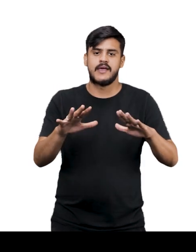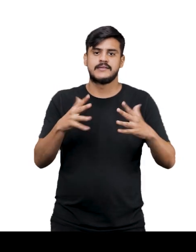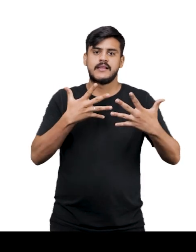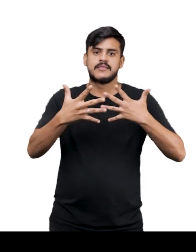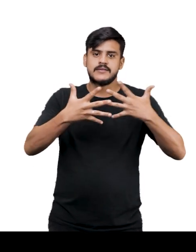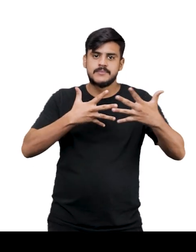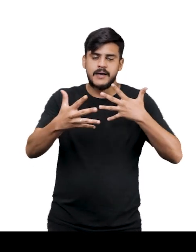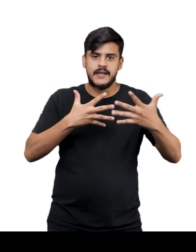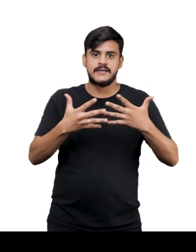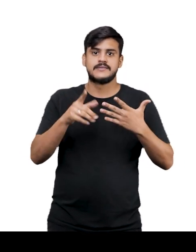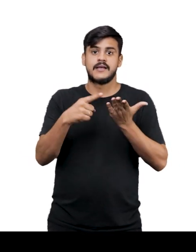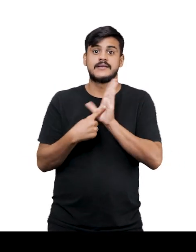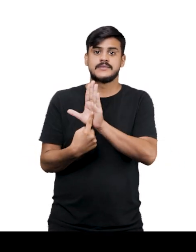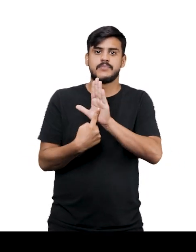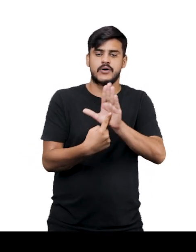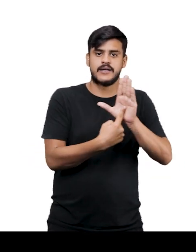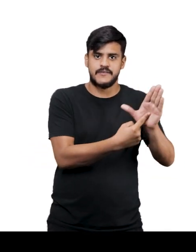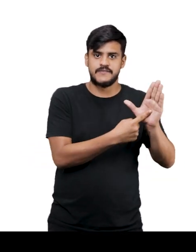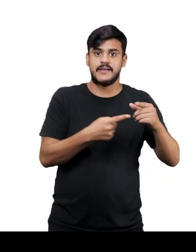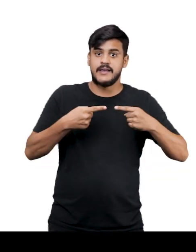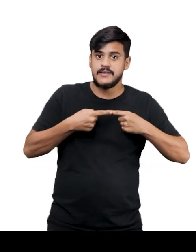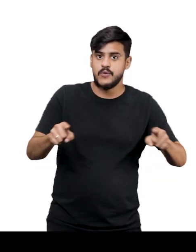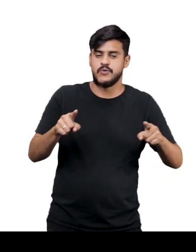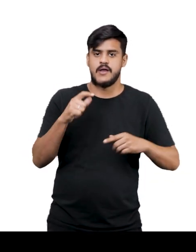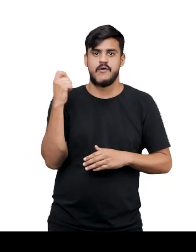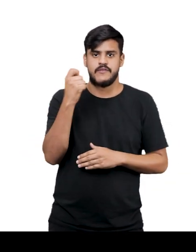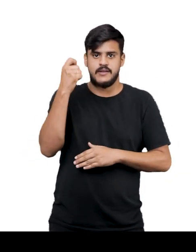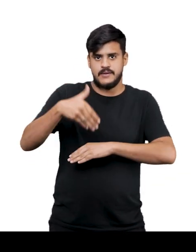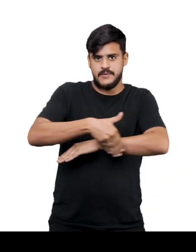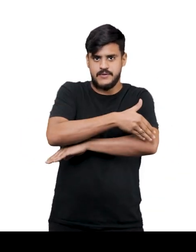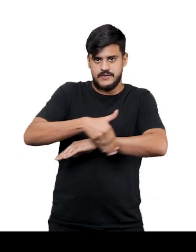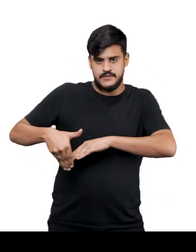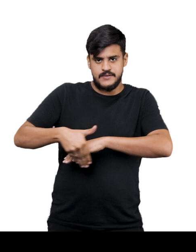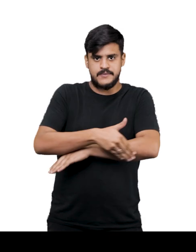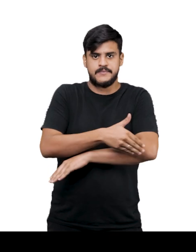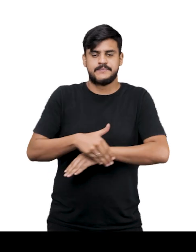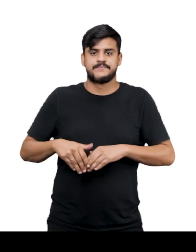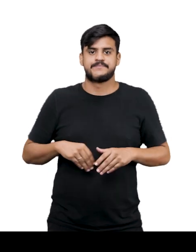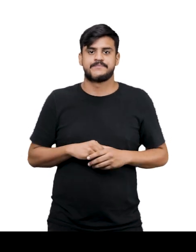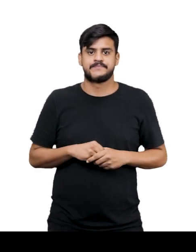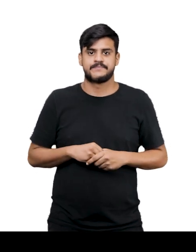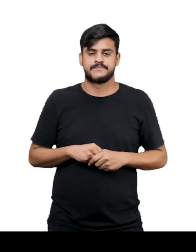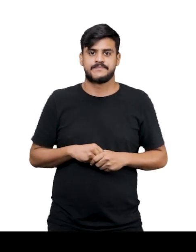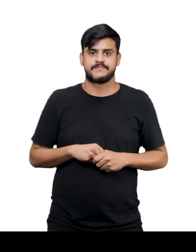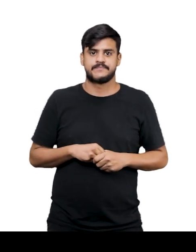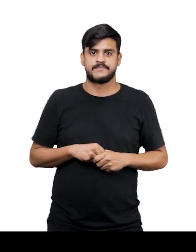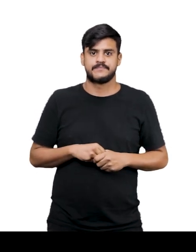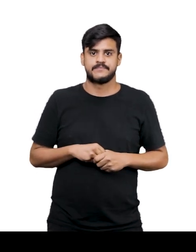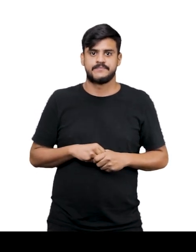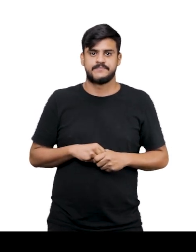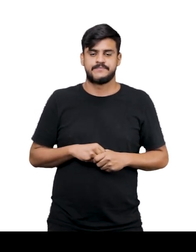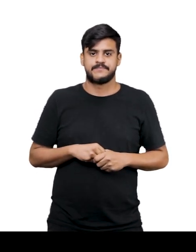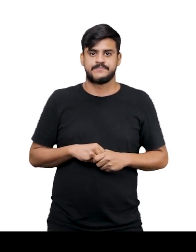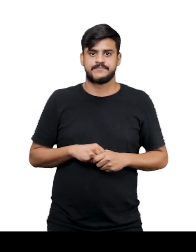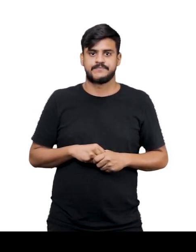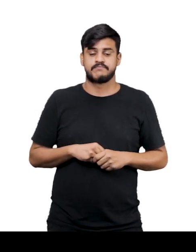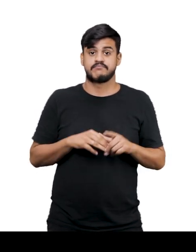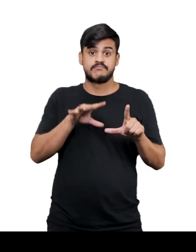semelhantes de fluidez e transparência na expografia inaugural do MASP na Avenida Paulista.